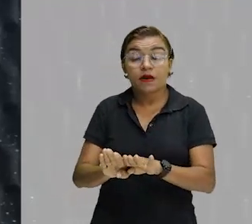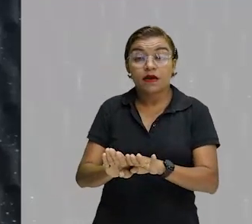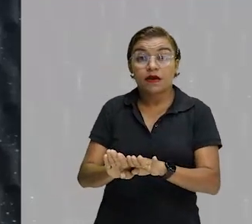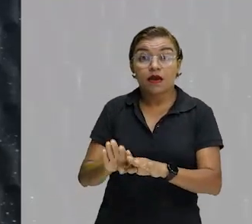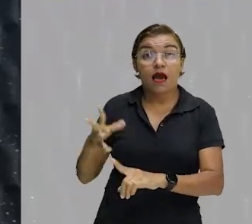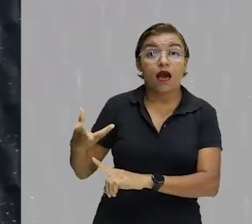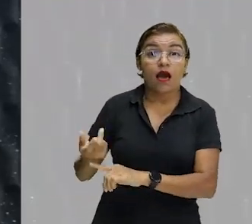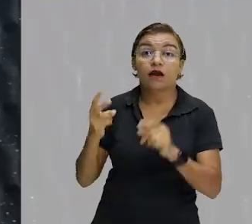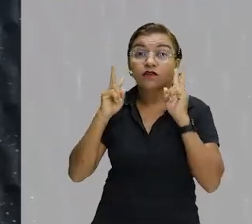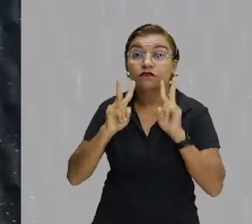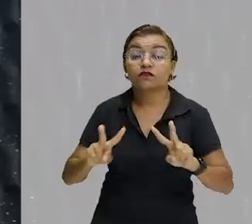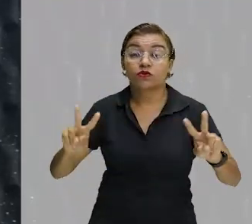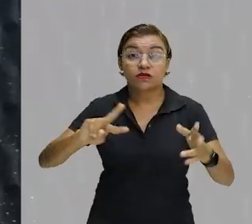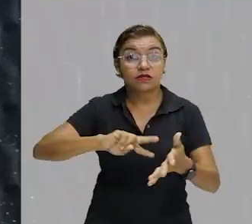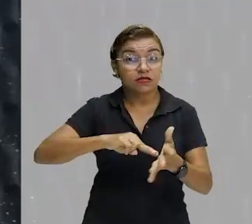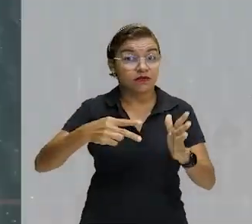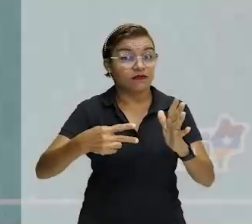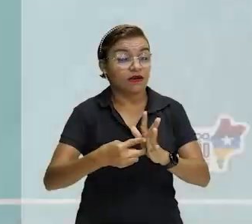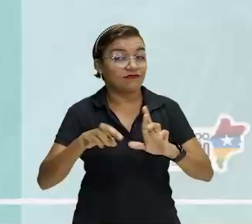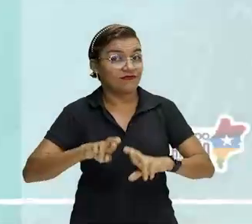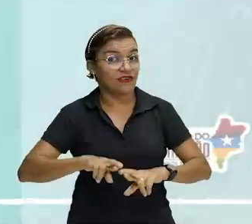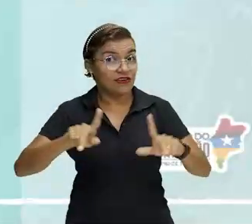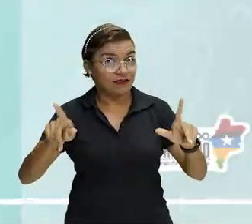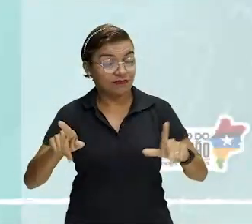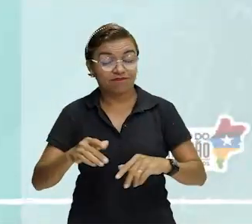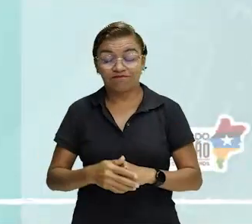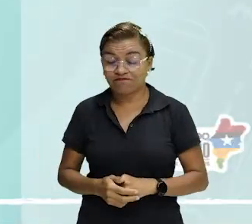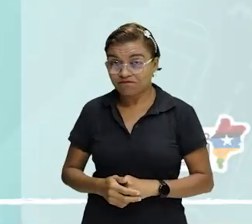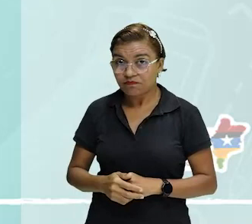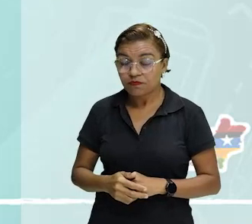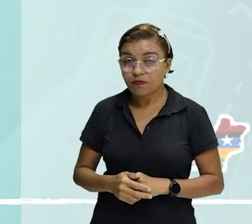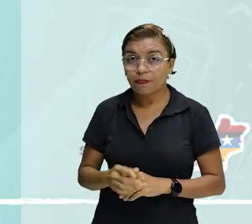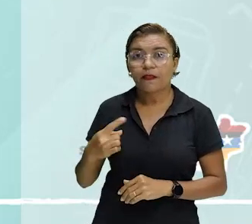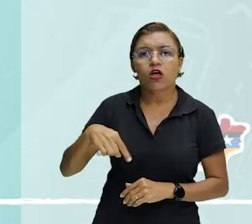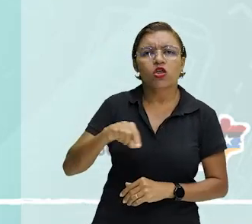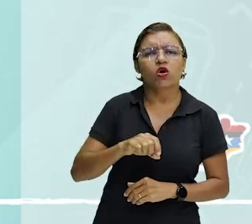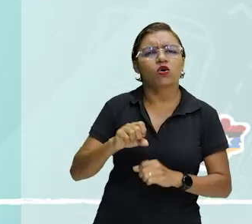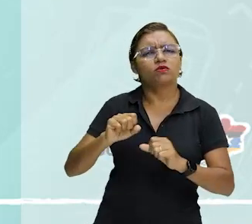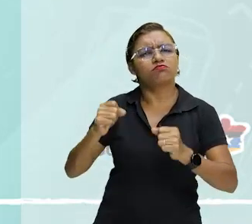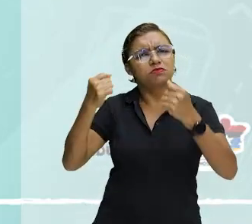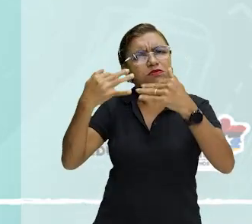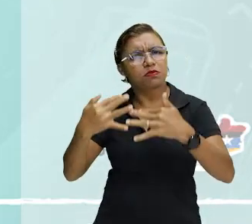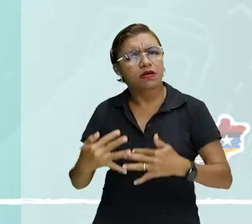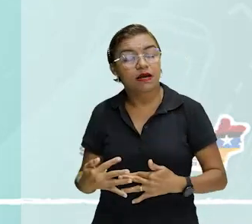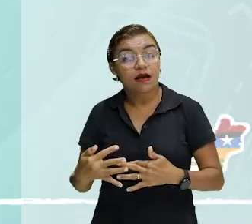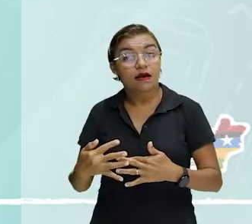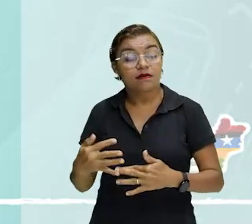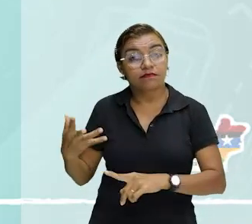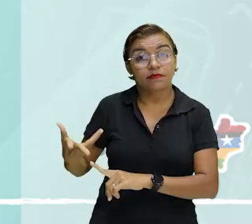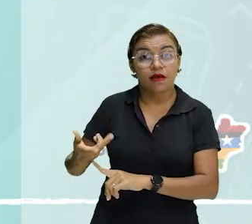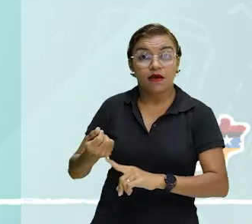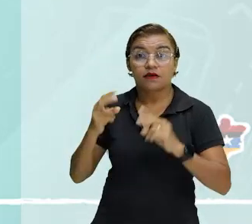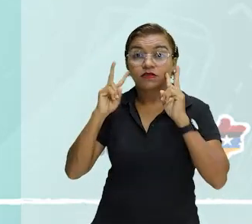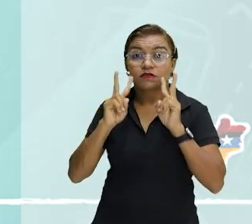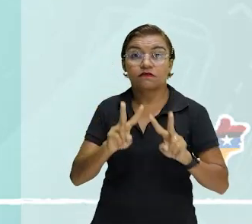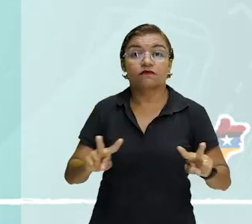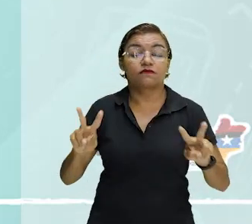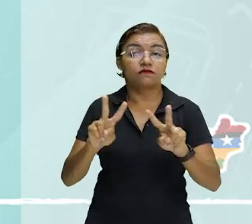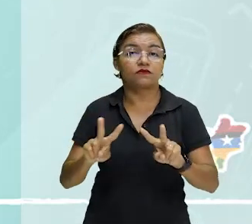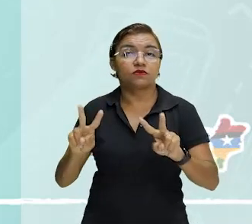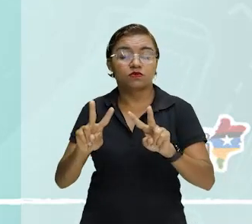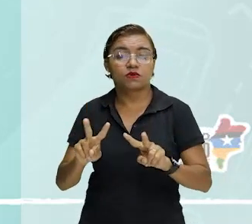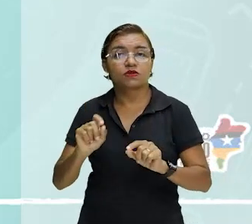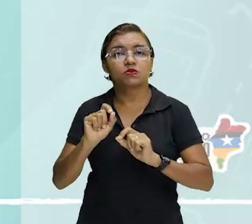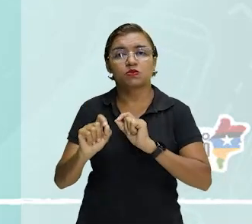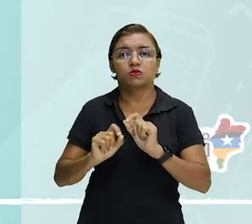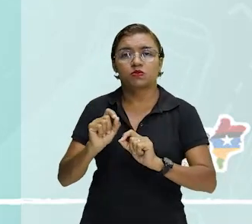com significados diferentes. Quando a gente fala de artes visuais, só para esclarecer, são essas composições mais